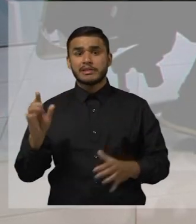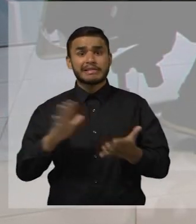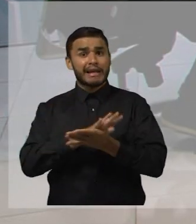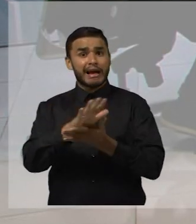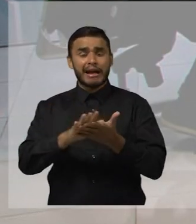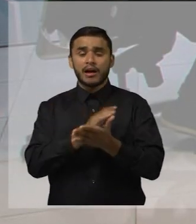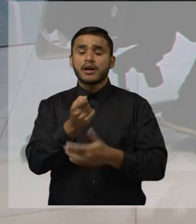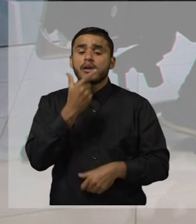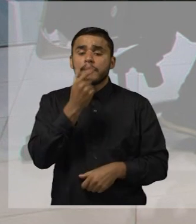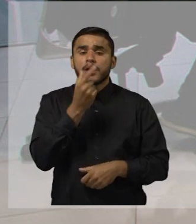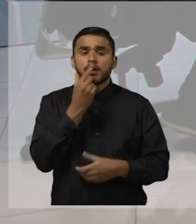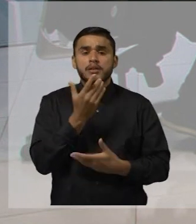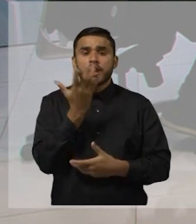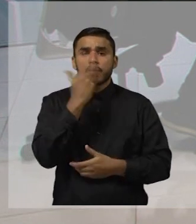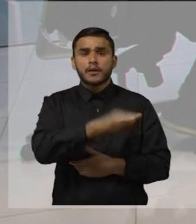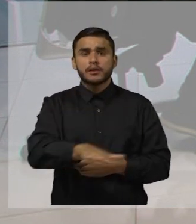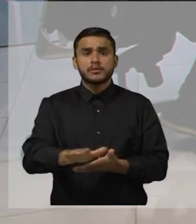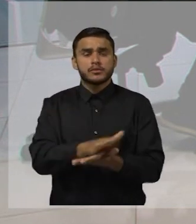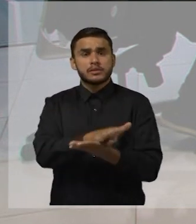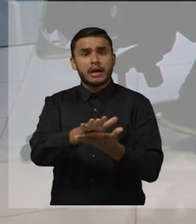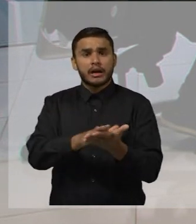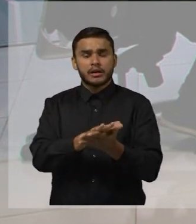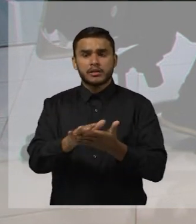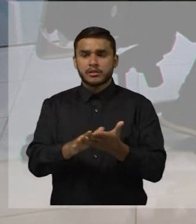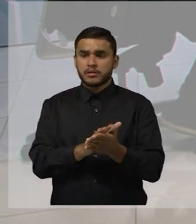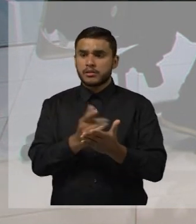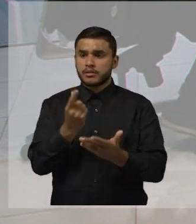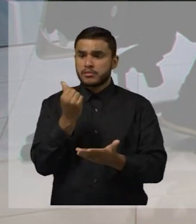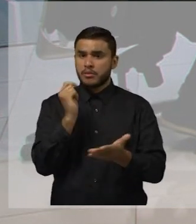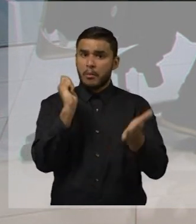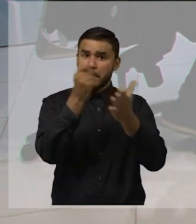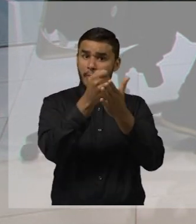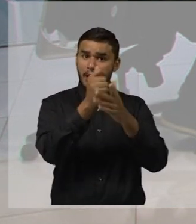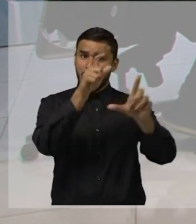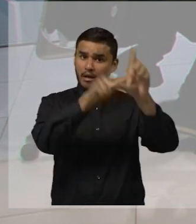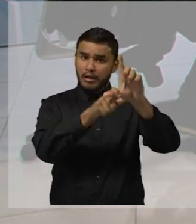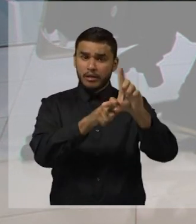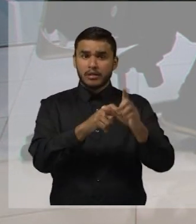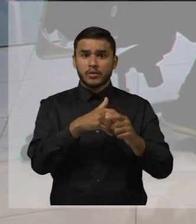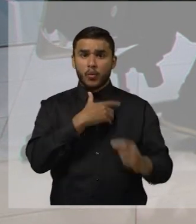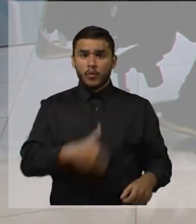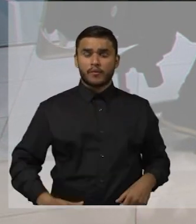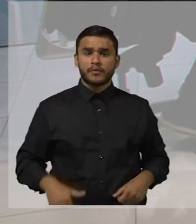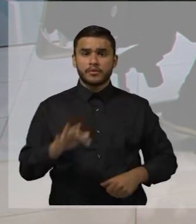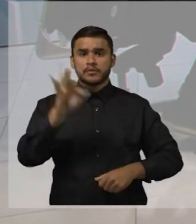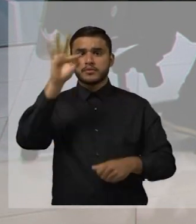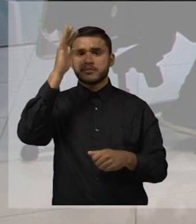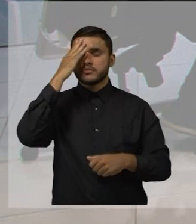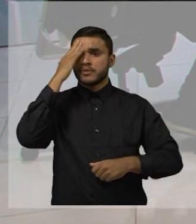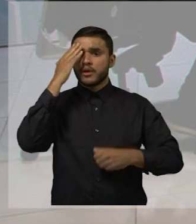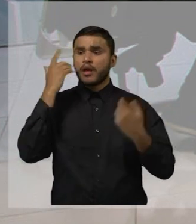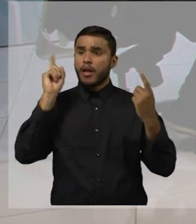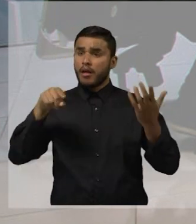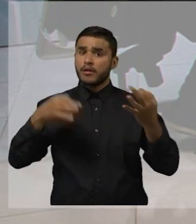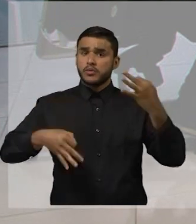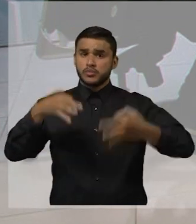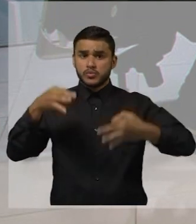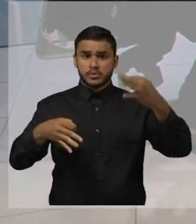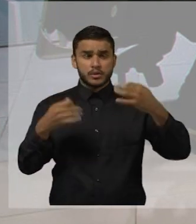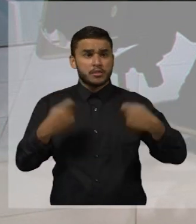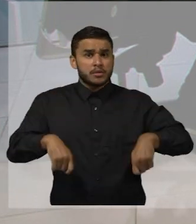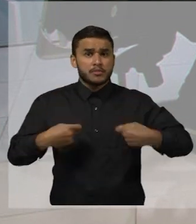hospital infantil. E não está pagando a dívida pública para com a União. Está tendo que recorrer à Justiça para